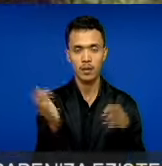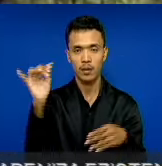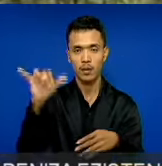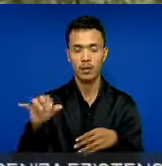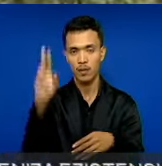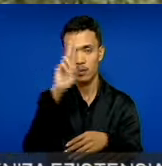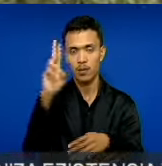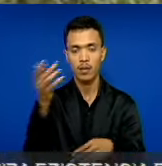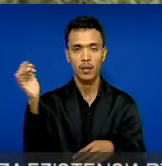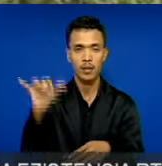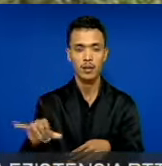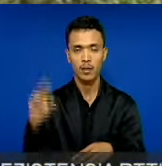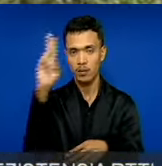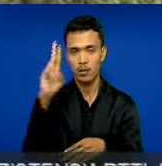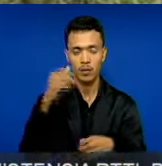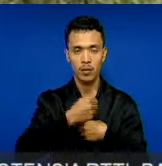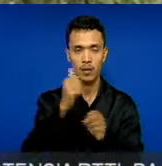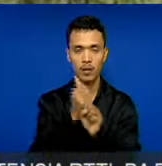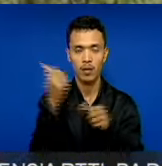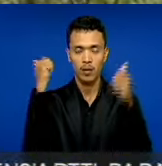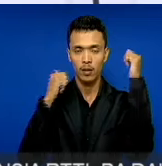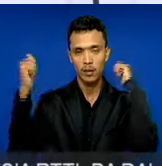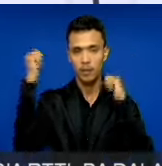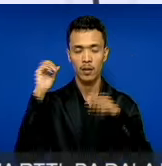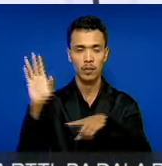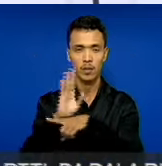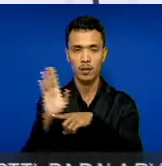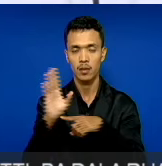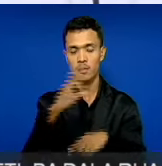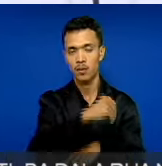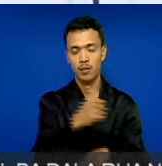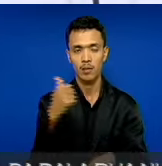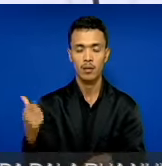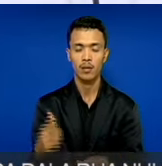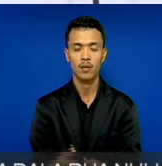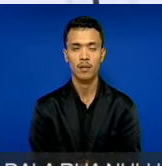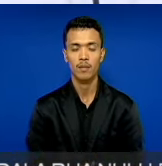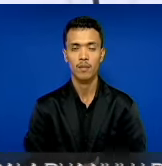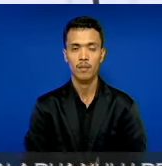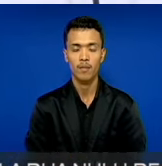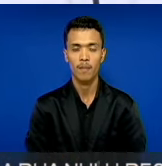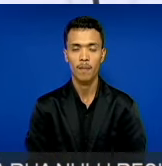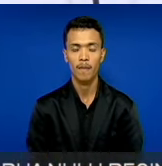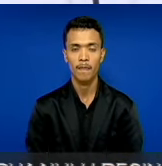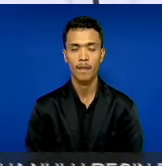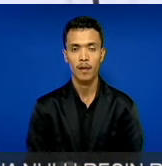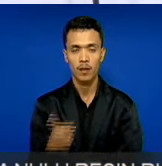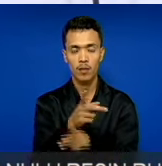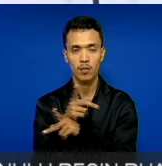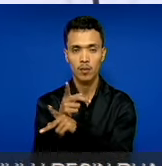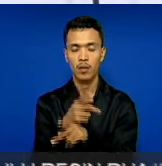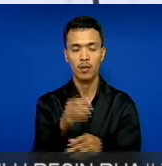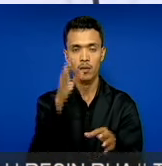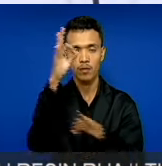mak uza ho di halo sira ne atividade negocio no seluktan. Ho hano inja ne la os asida ta segura ne fila ba